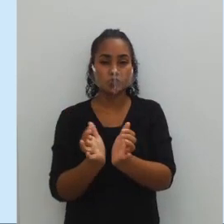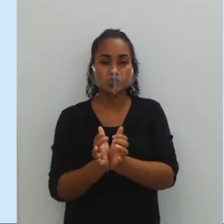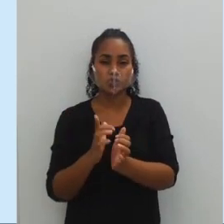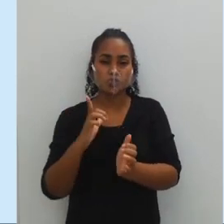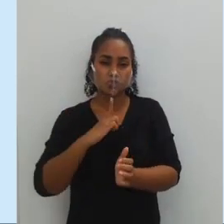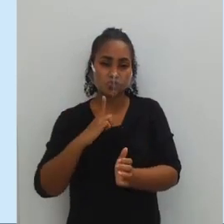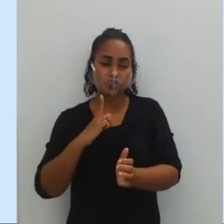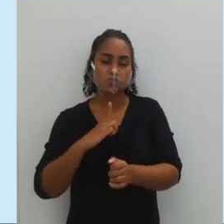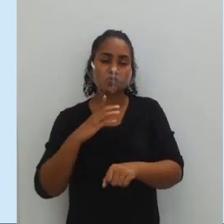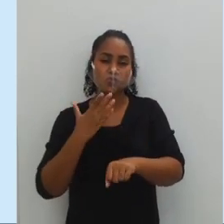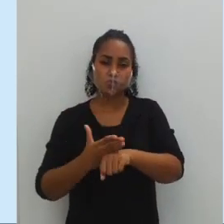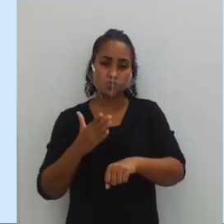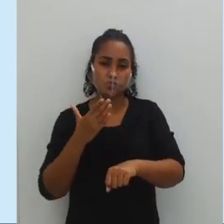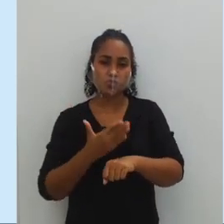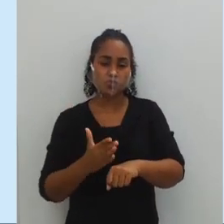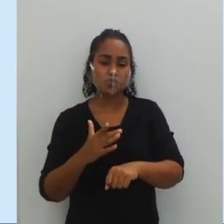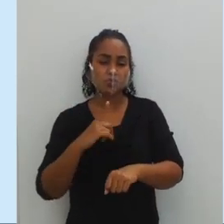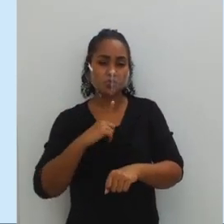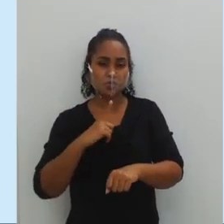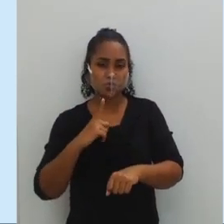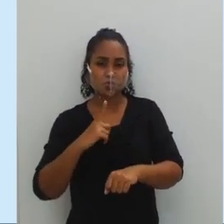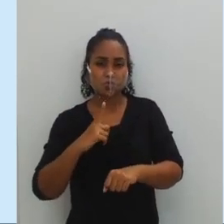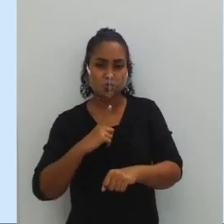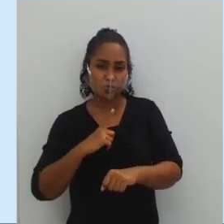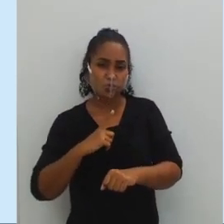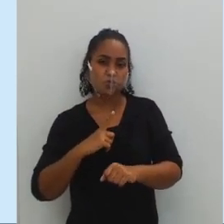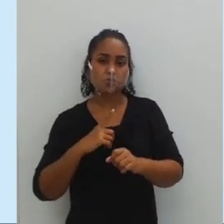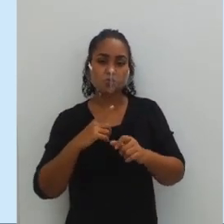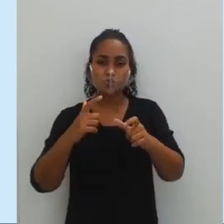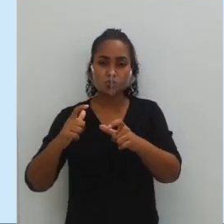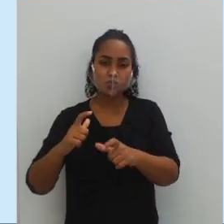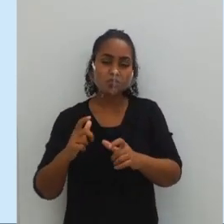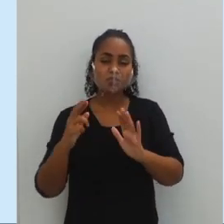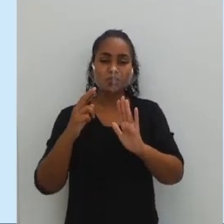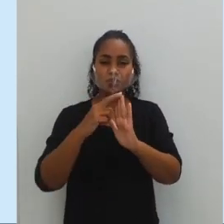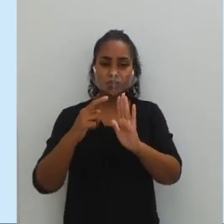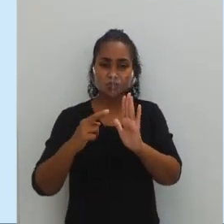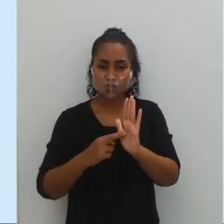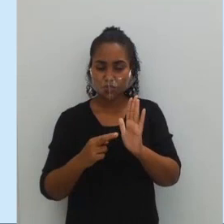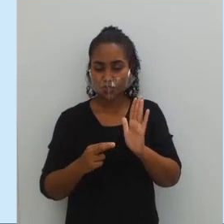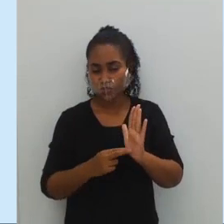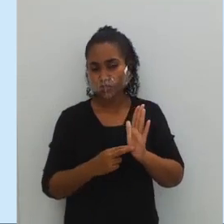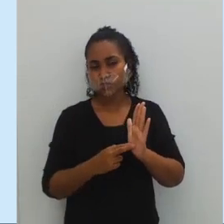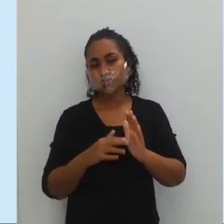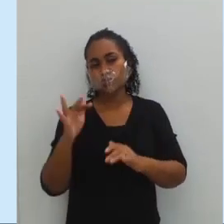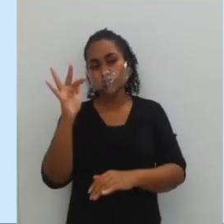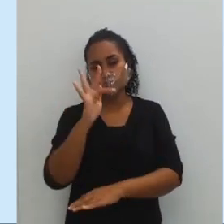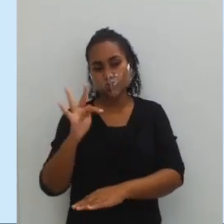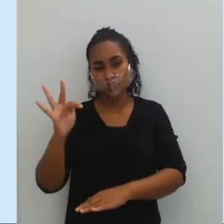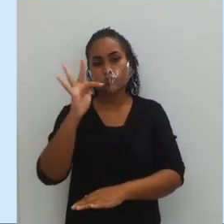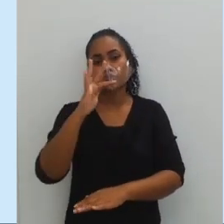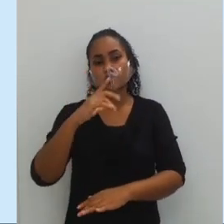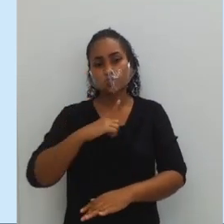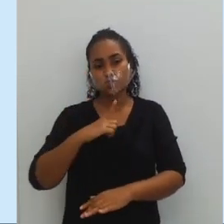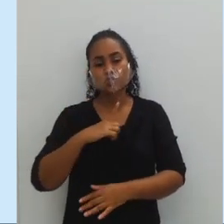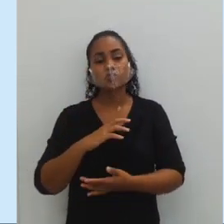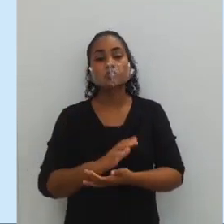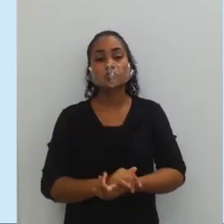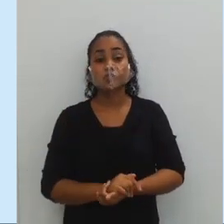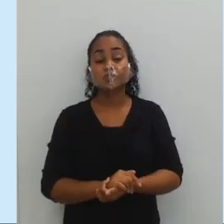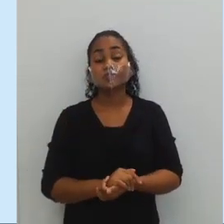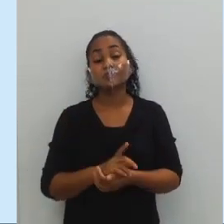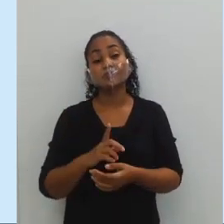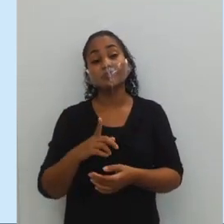à prática esportiva, onde a gente vê a institucionalização das regras, né? De federações, confederações,